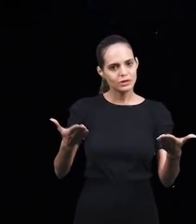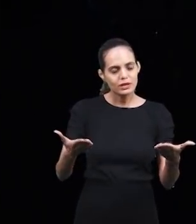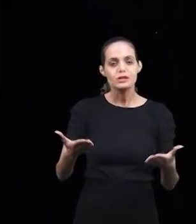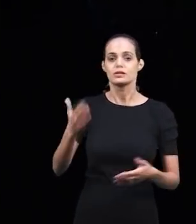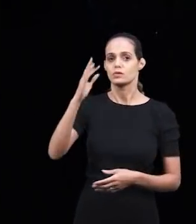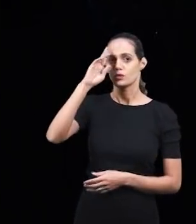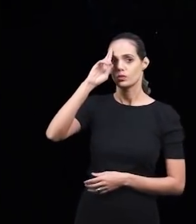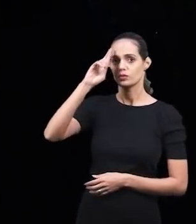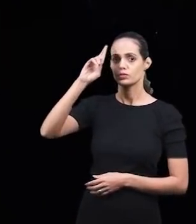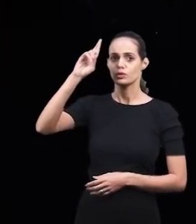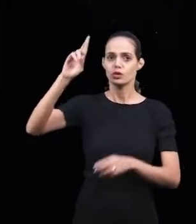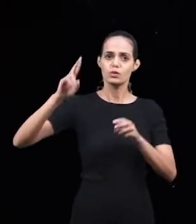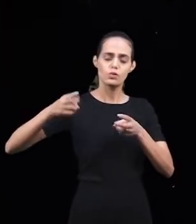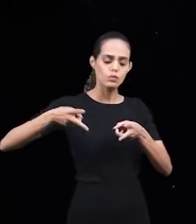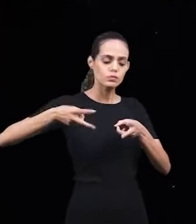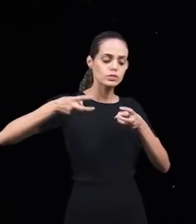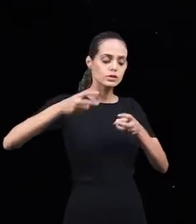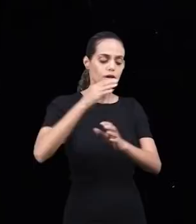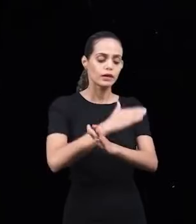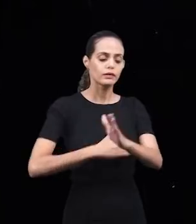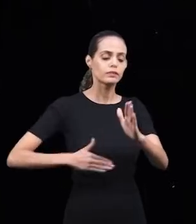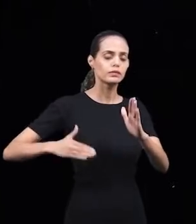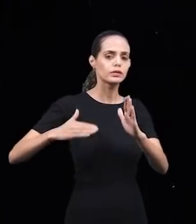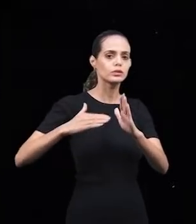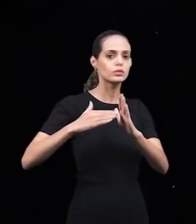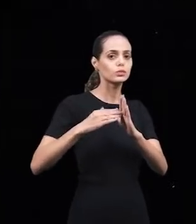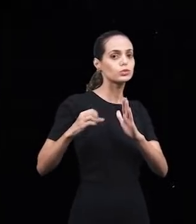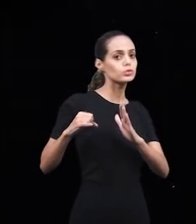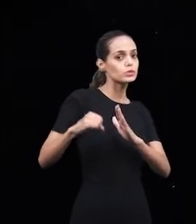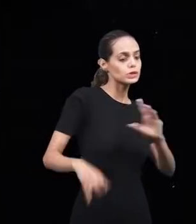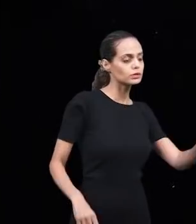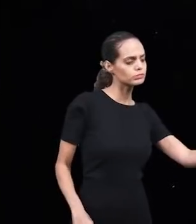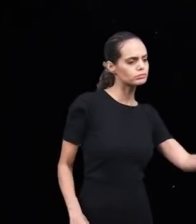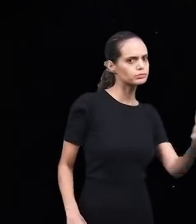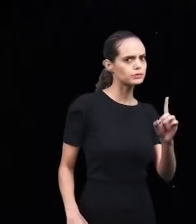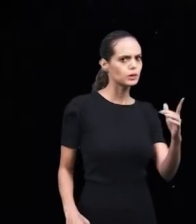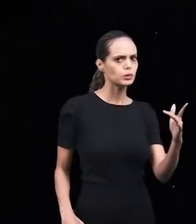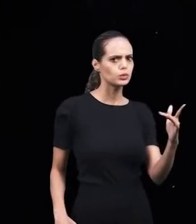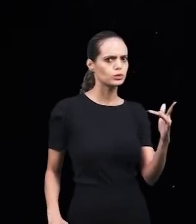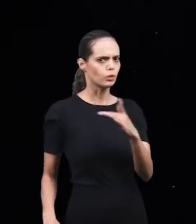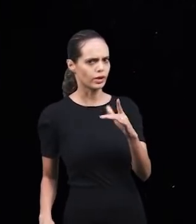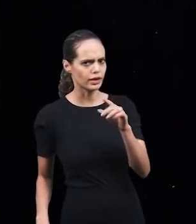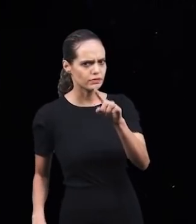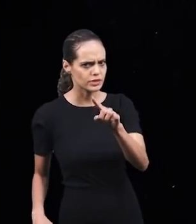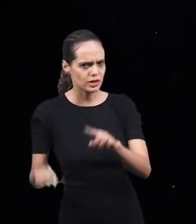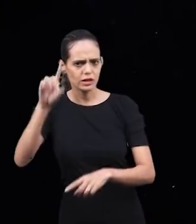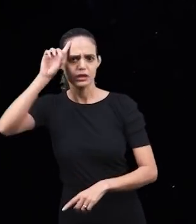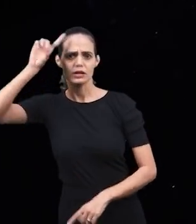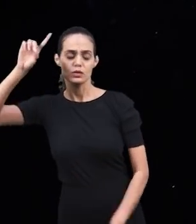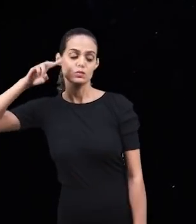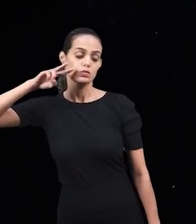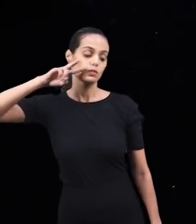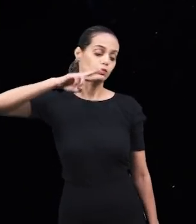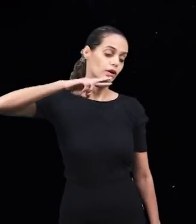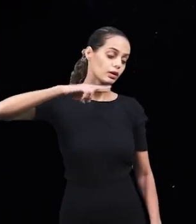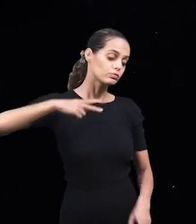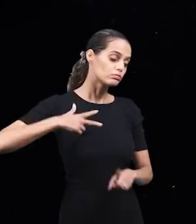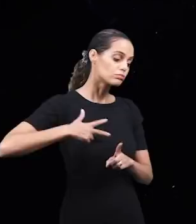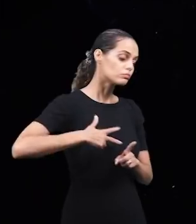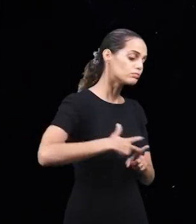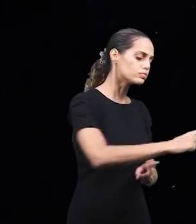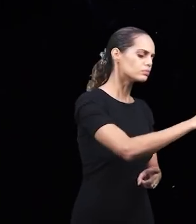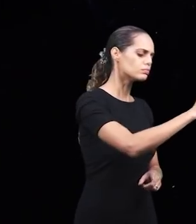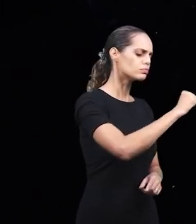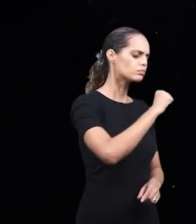povo tocar na menina dos olhos de Deus tocará. A sua bondade o